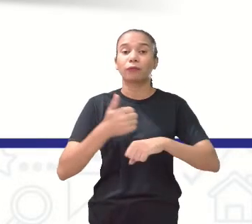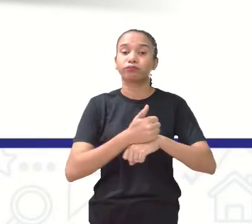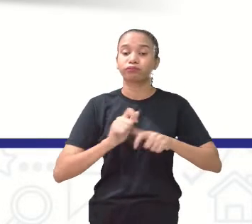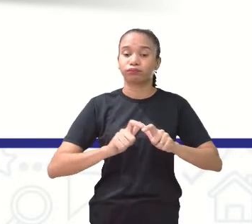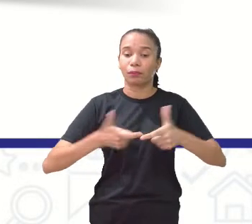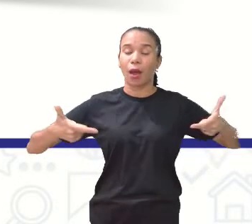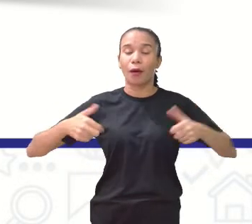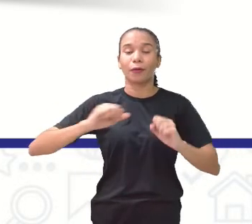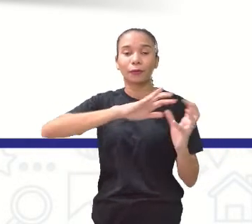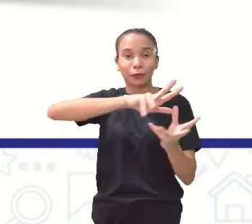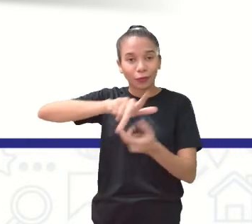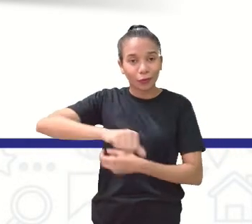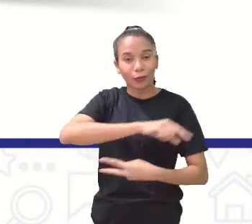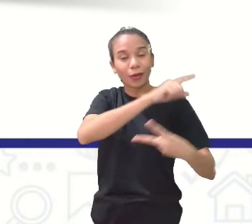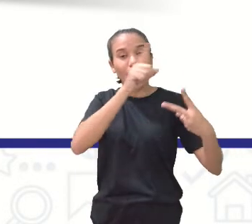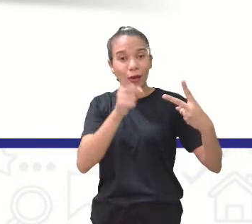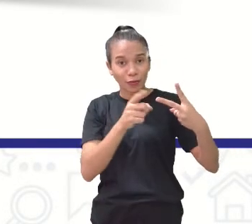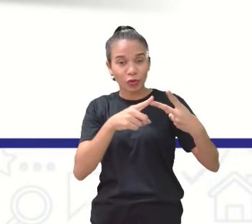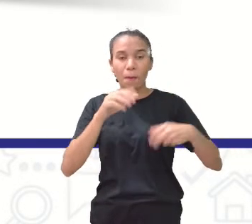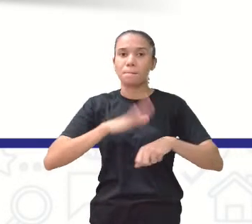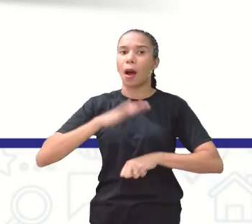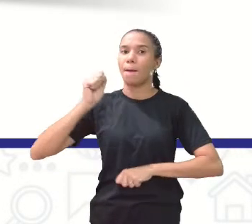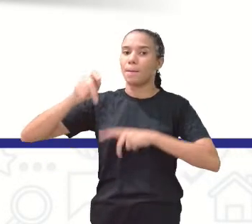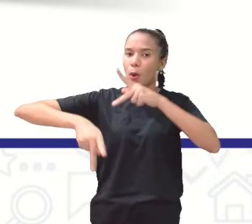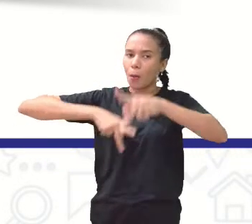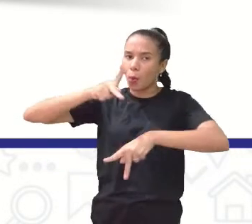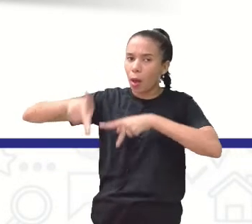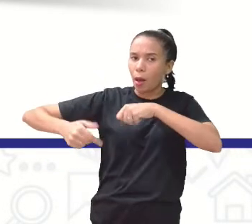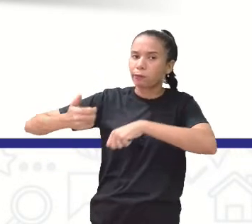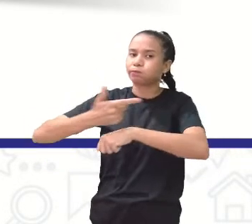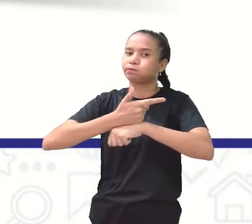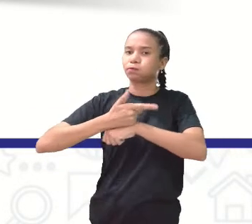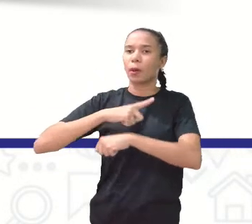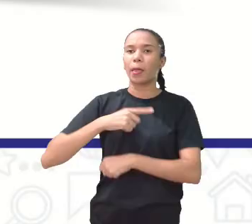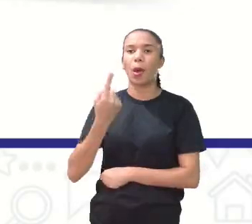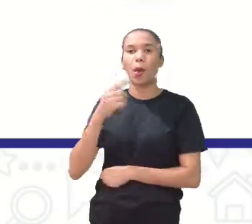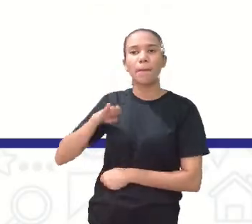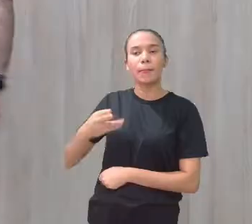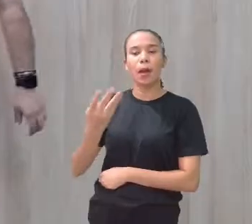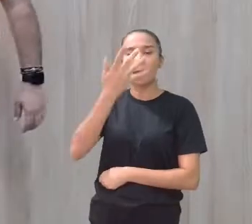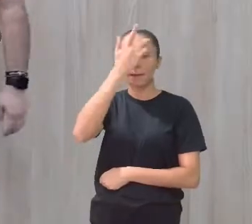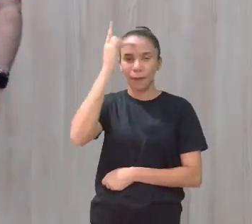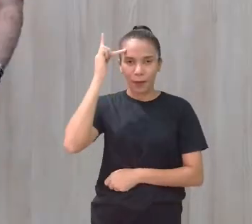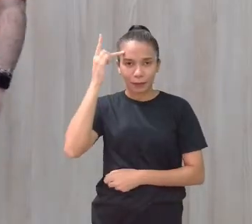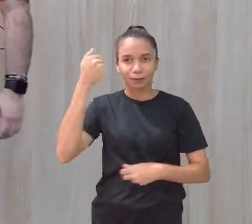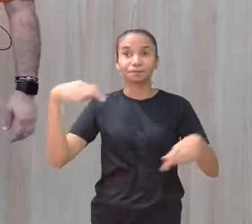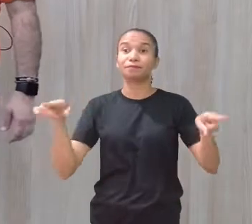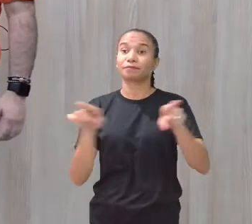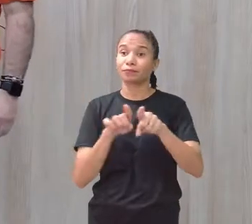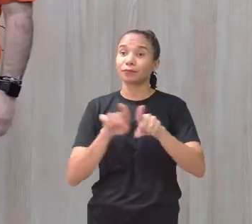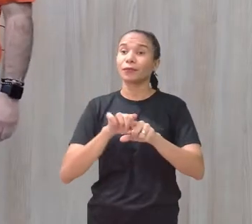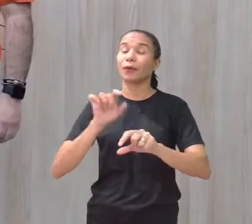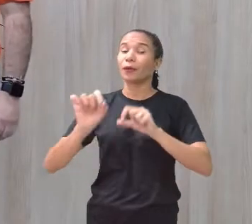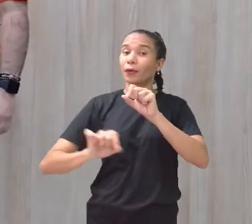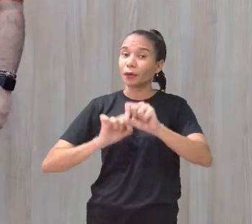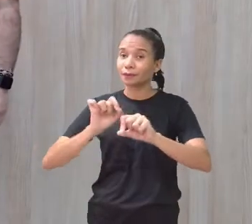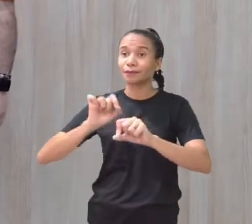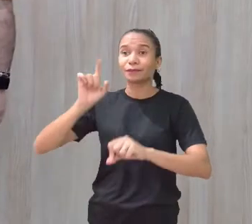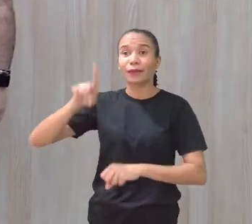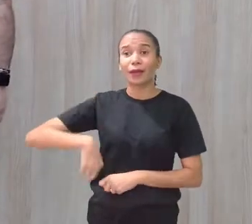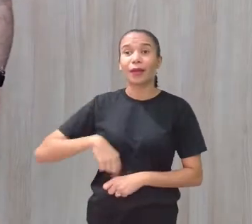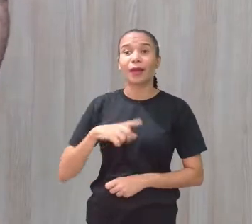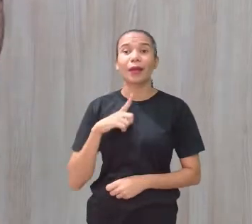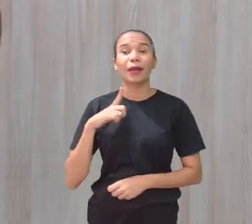mundo, é o segundo continente mais populoso da Terra, com cerca de 1 bilhão de pessoas. E uma outra